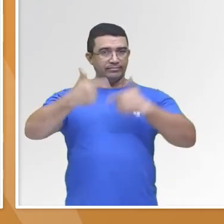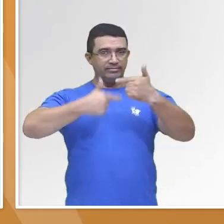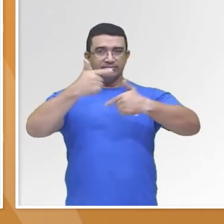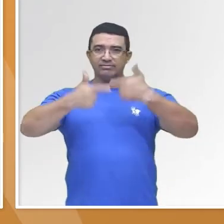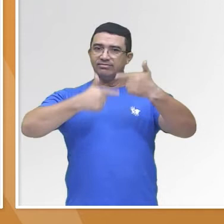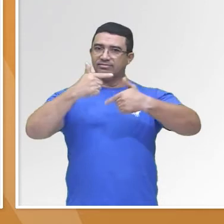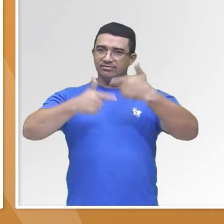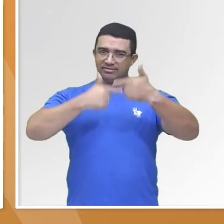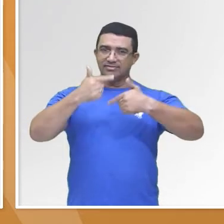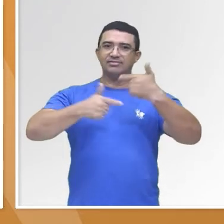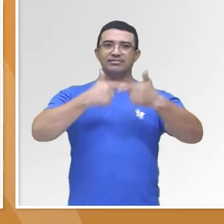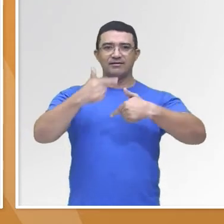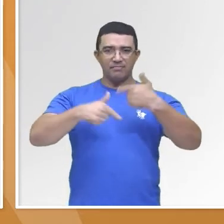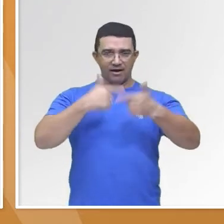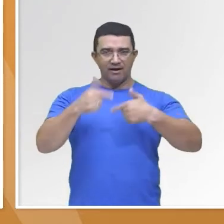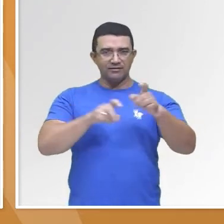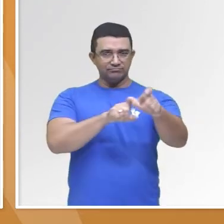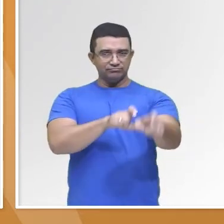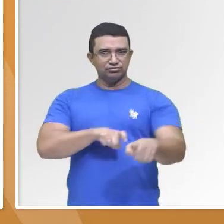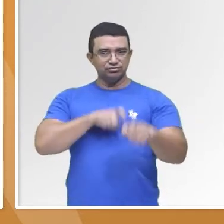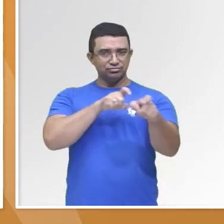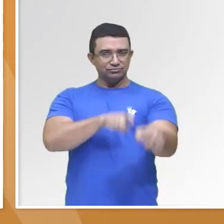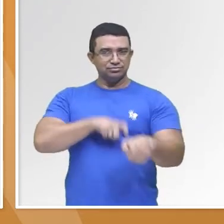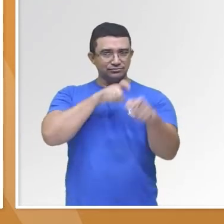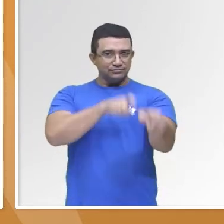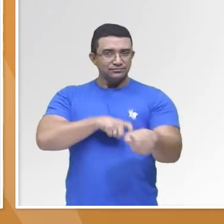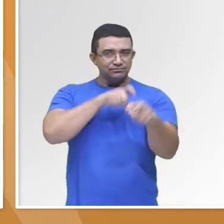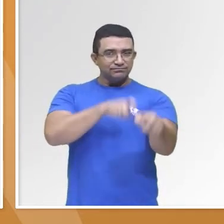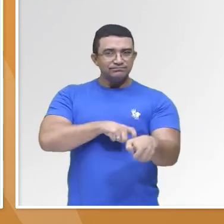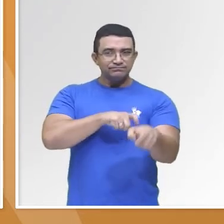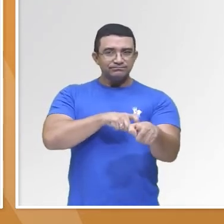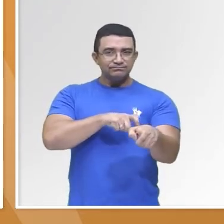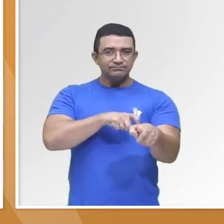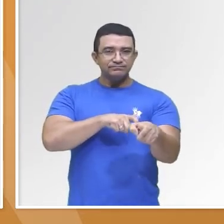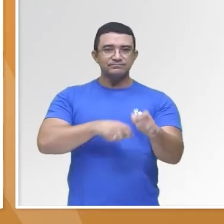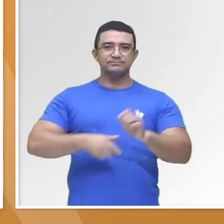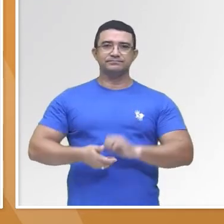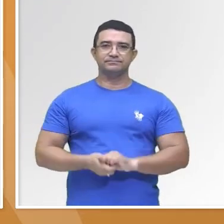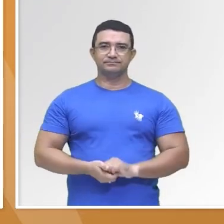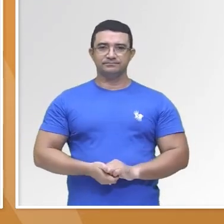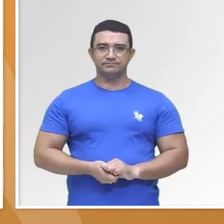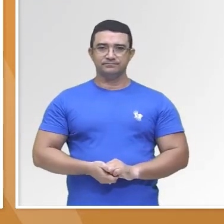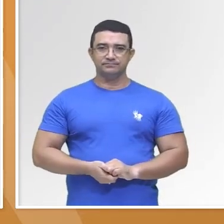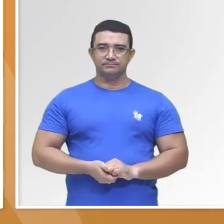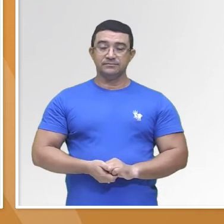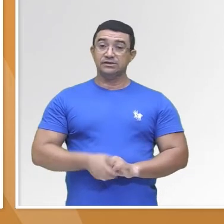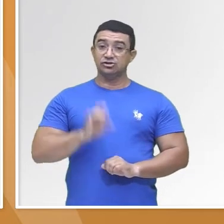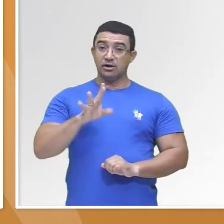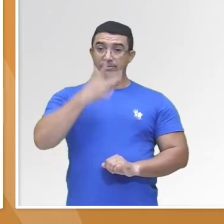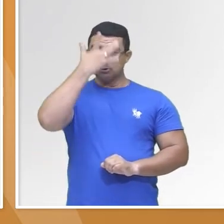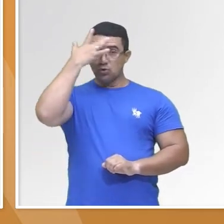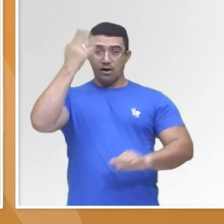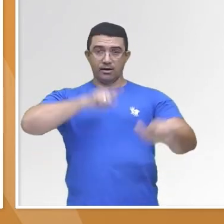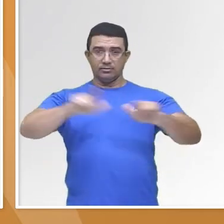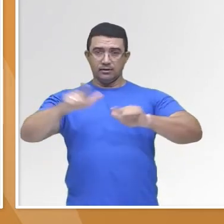0,7% da população está inserida na atividade de agropecuária. Já